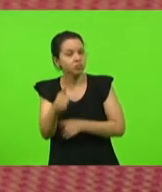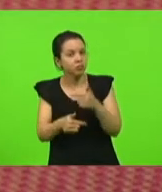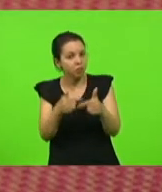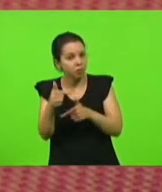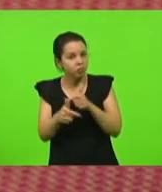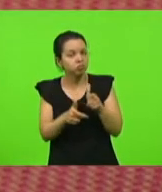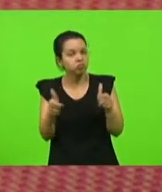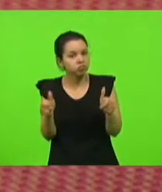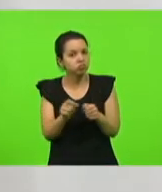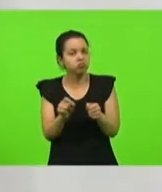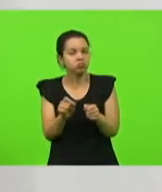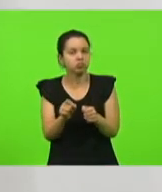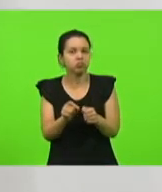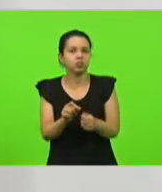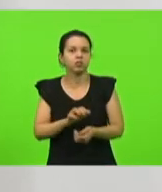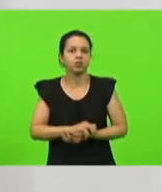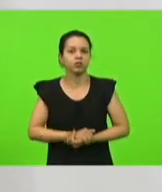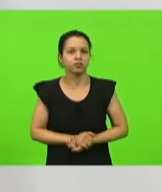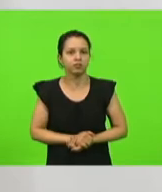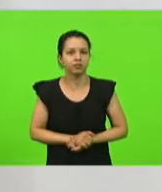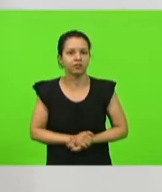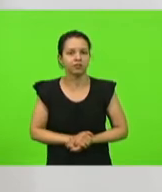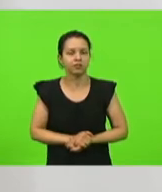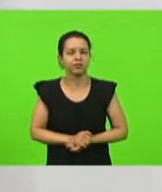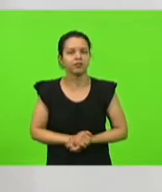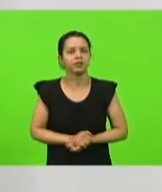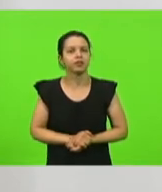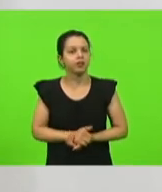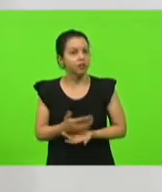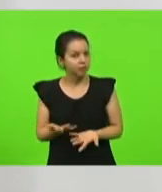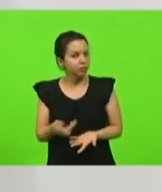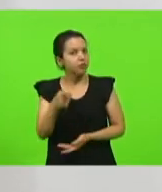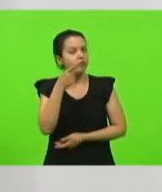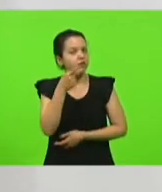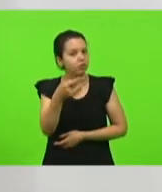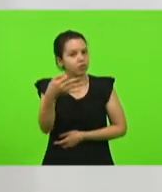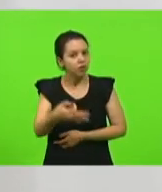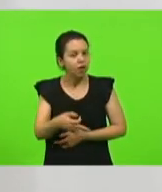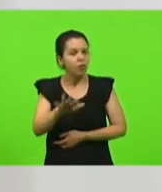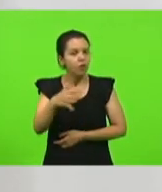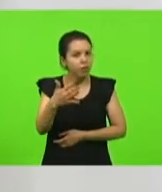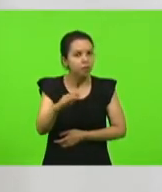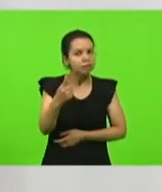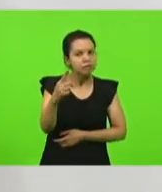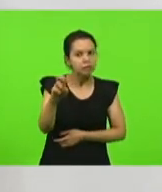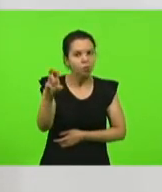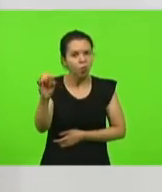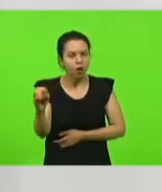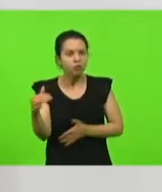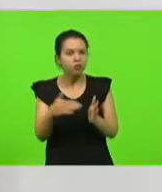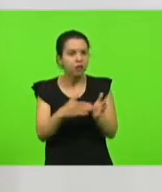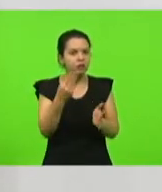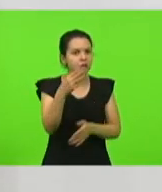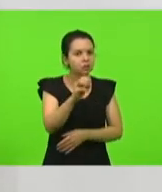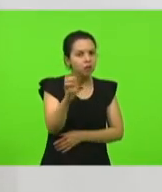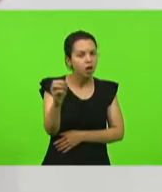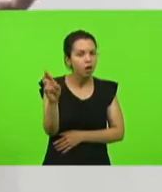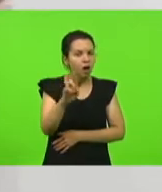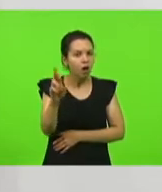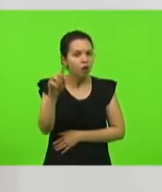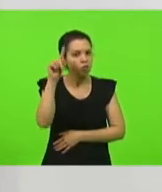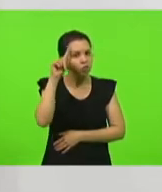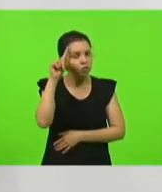feito. Olha, é excepcional. Vossa Excelência fala uma coisa muito certa. É em média de R$150 a R$300 por dia pedindo no semáforo. E só